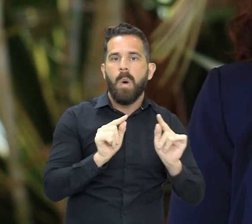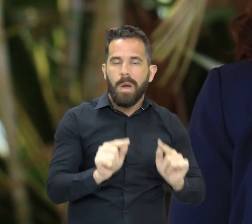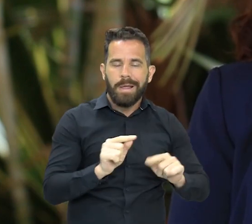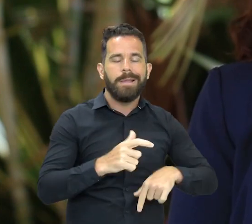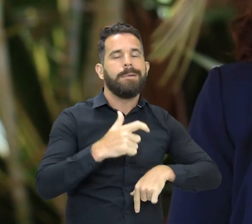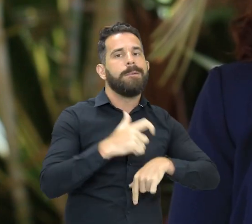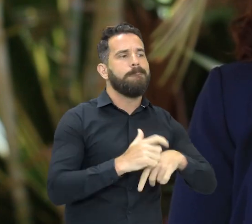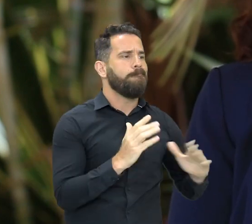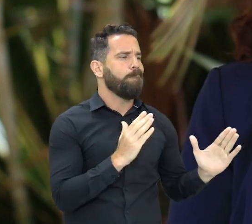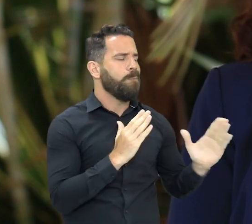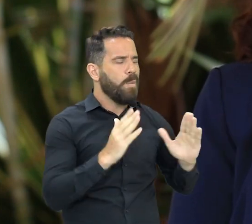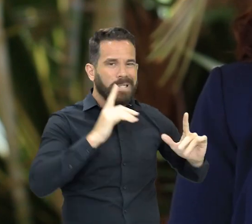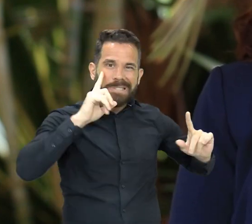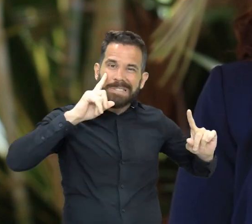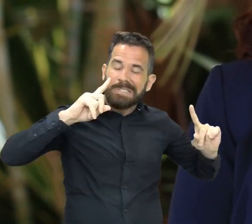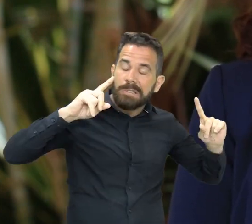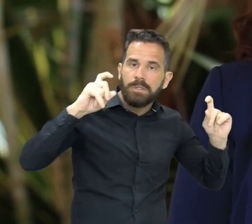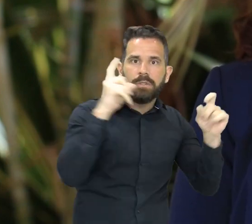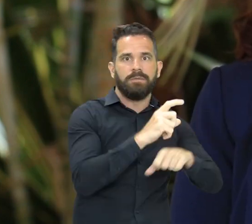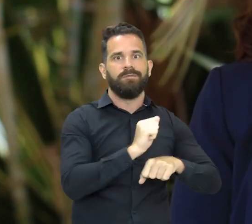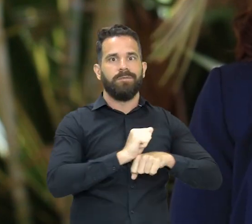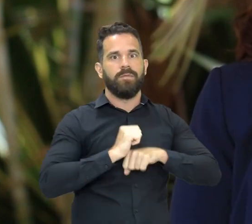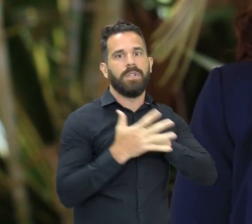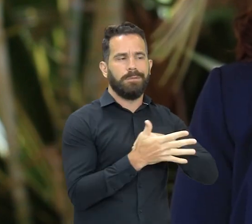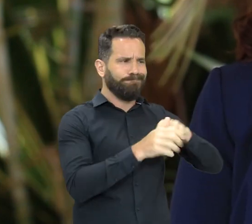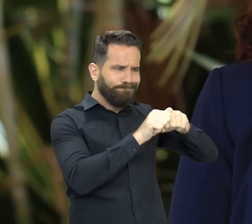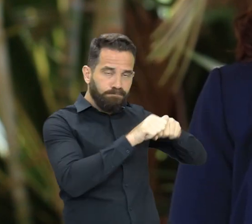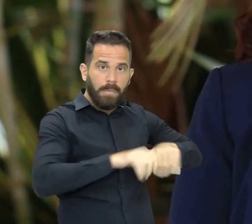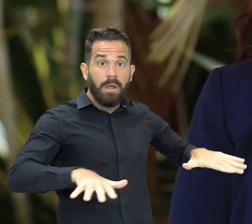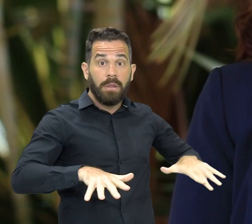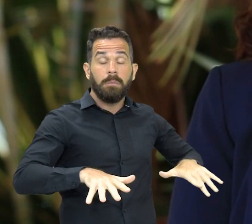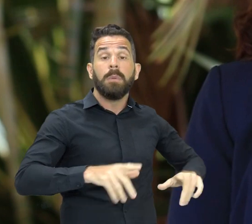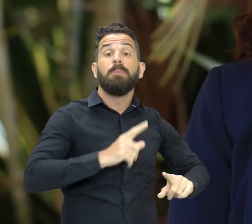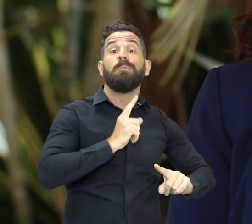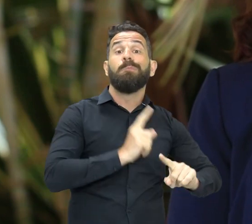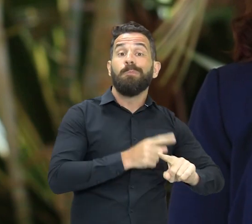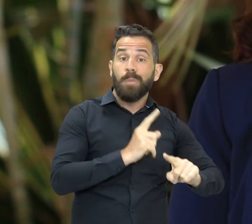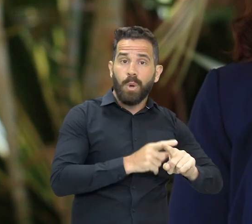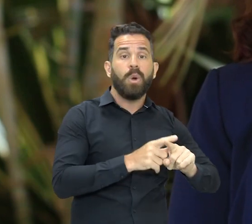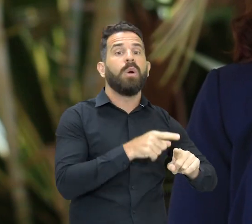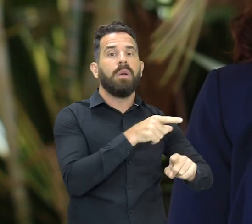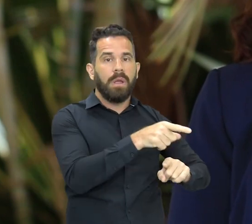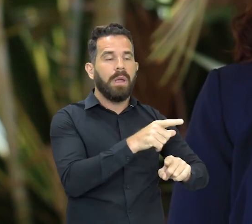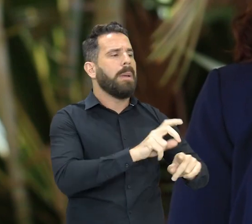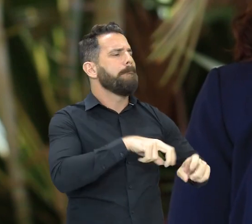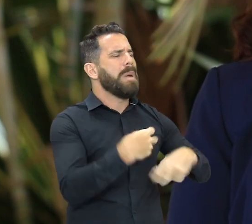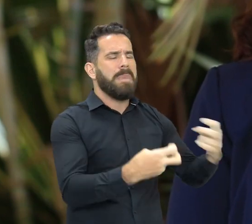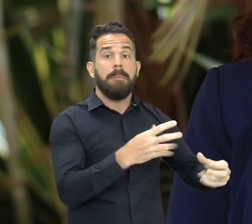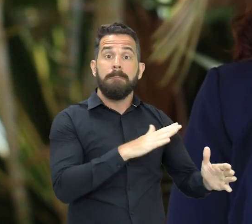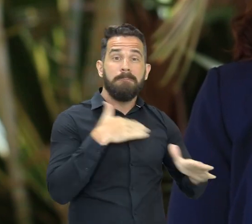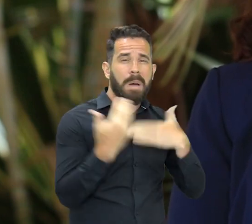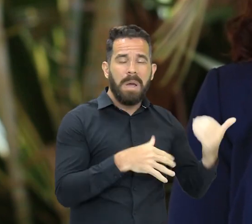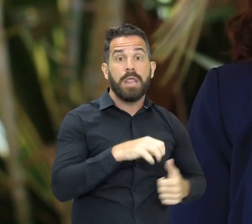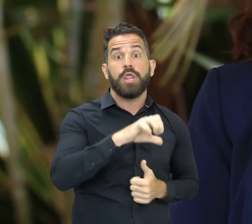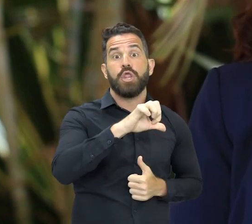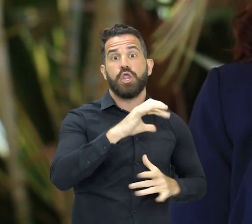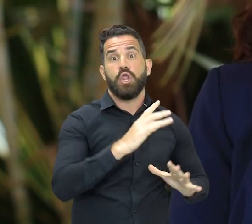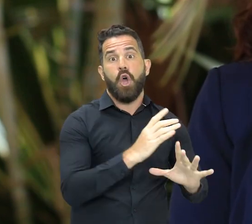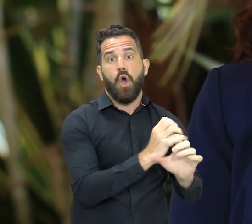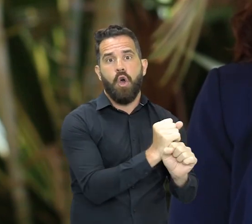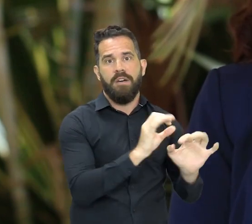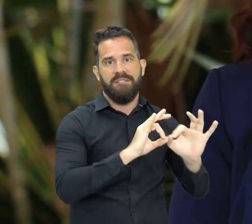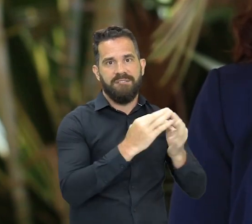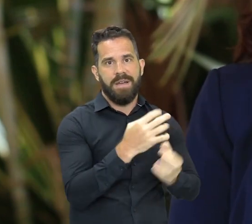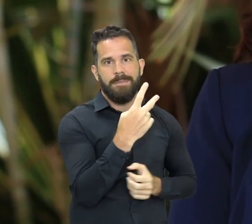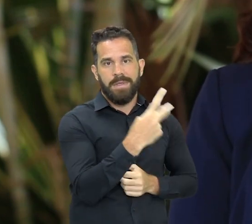foi um momento muito difícil todo esse processo da pandemia, porque ele perdeu muitos